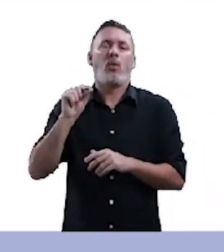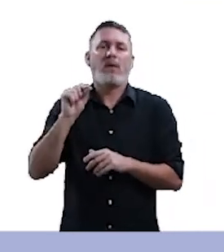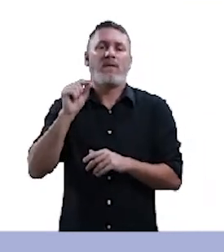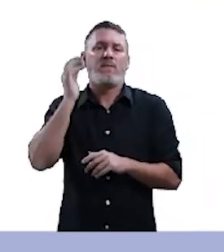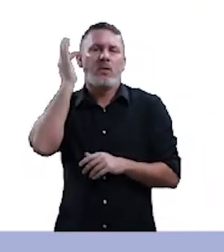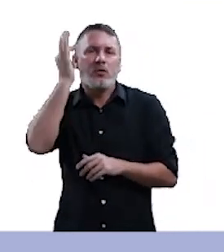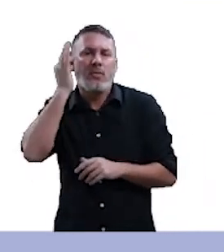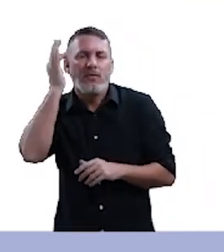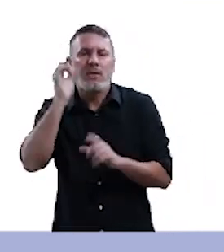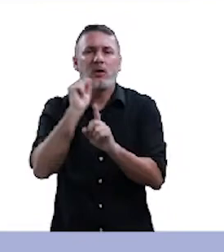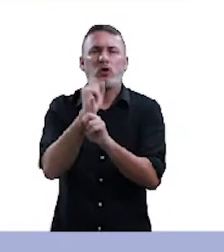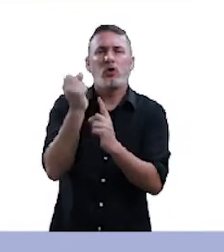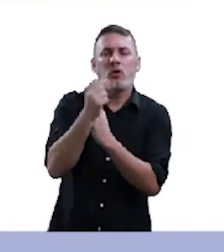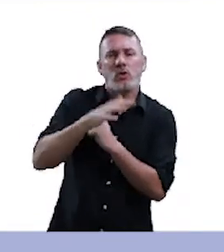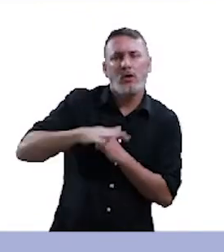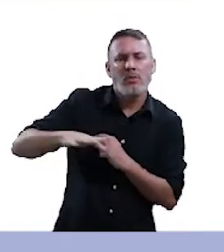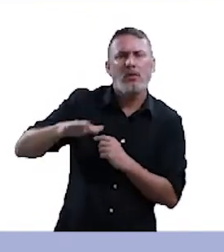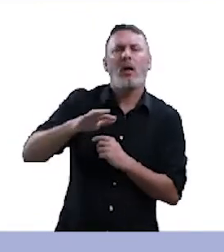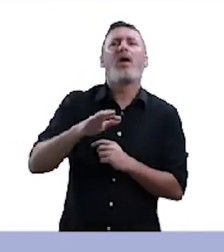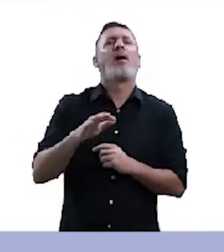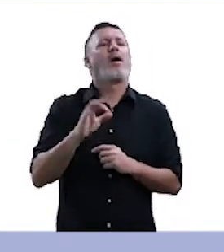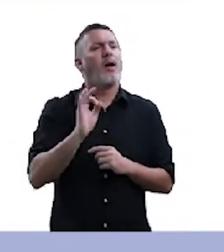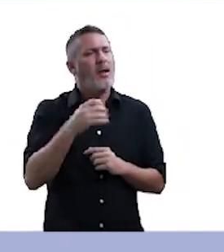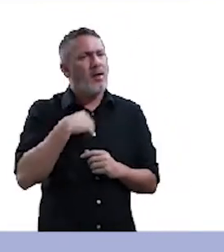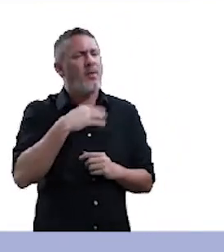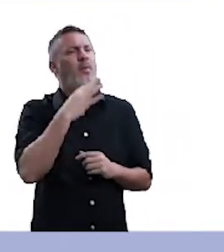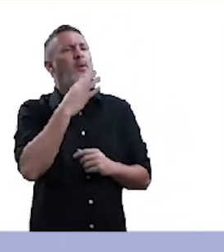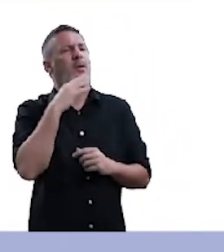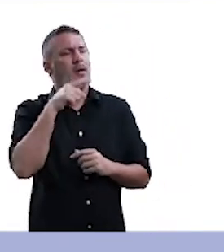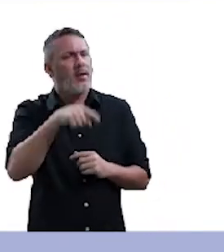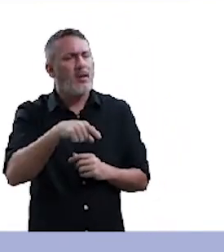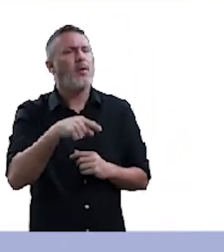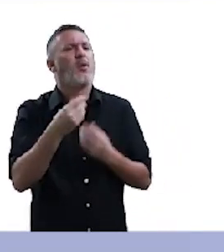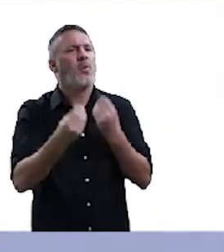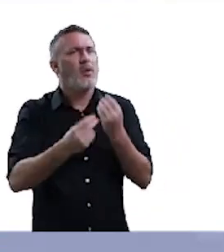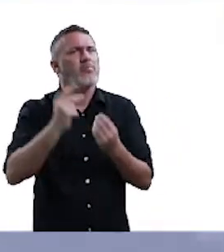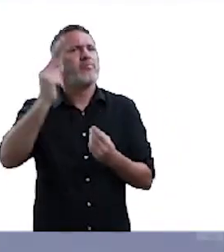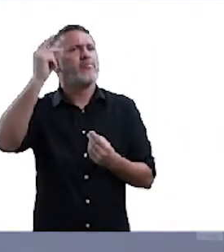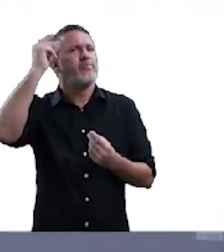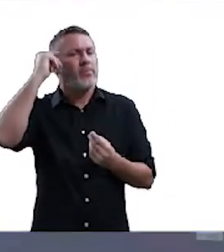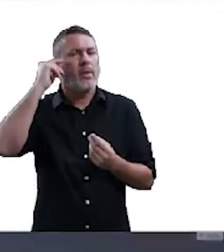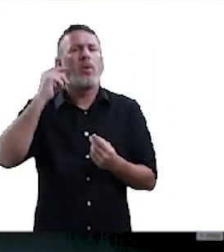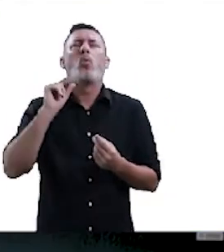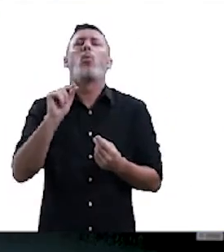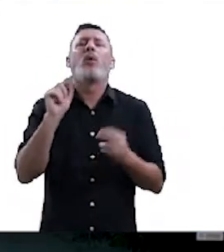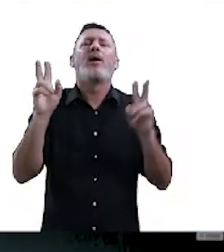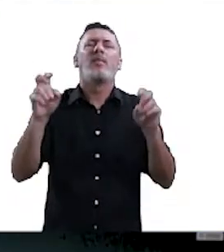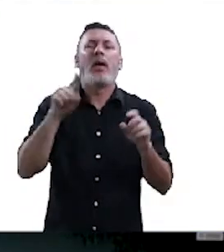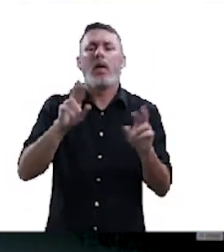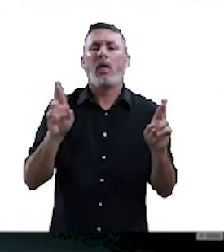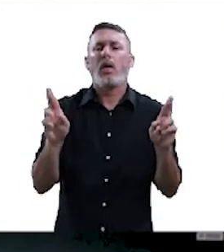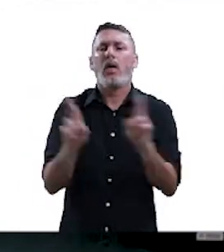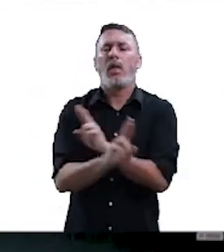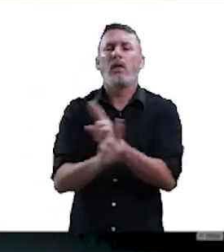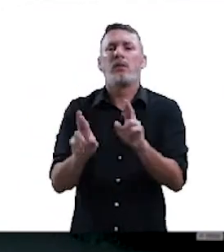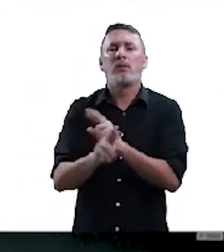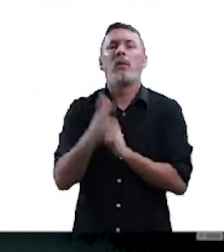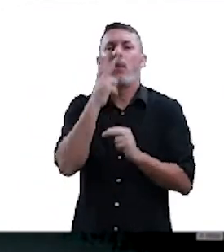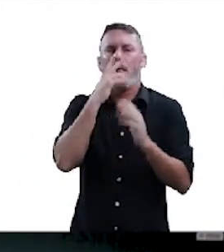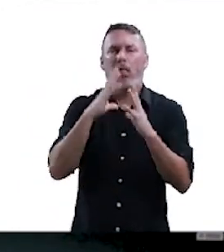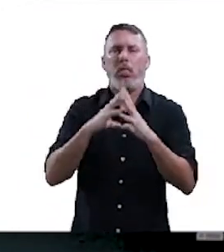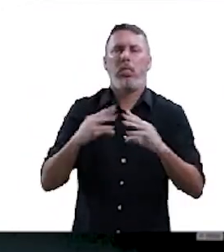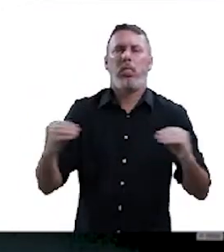literatura citou isso. Vai falar sobre o relacionamento das pessoas, que eles são líquidos, os problemas da sociedade. O